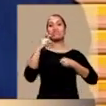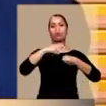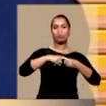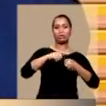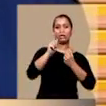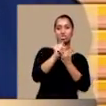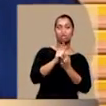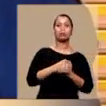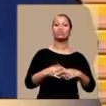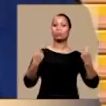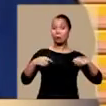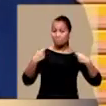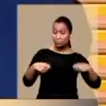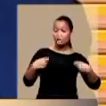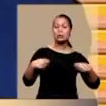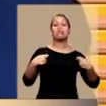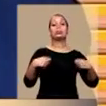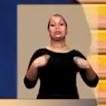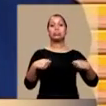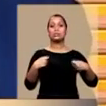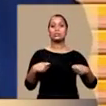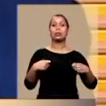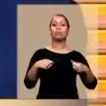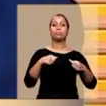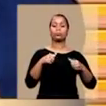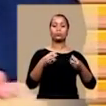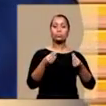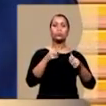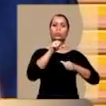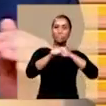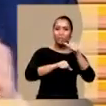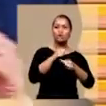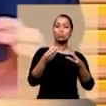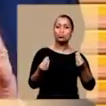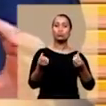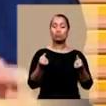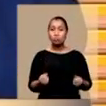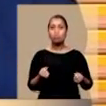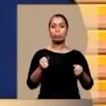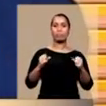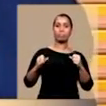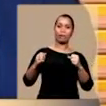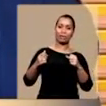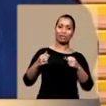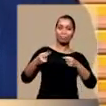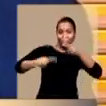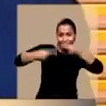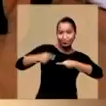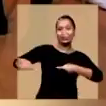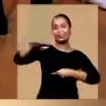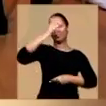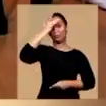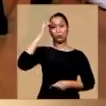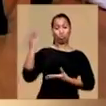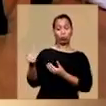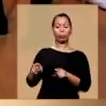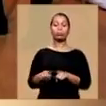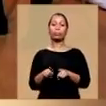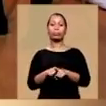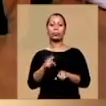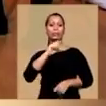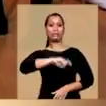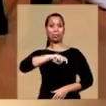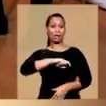diretor, de gerente. Ele vai precisar de uma reciclagem bem grande para poder brigar com a molecada que está vindo aí no mercado. Até porque a